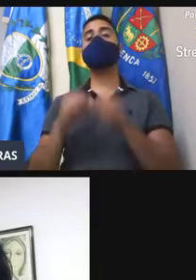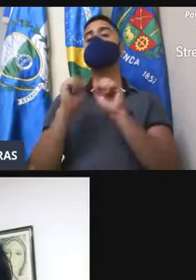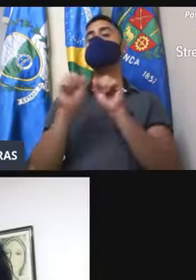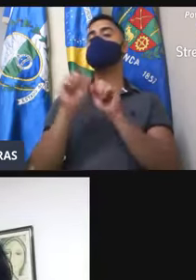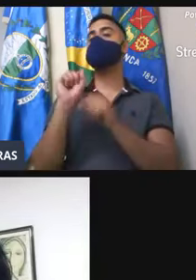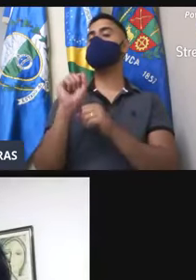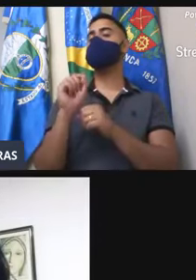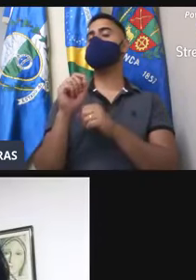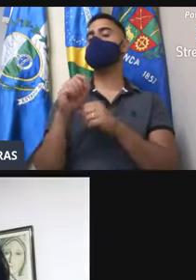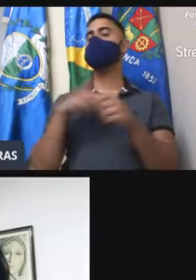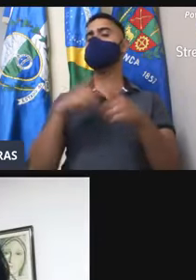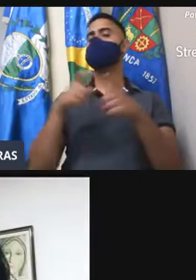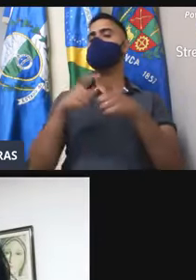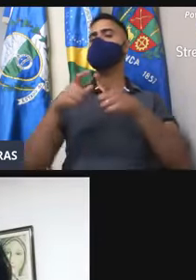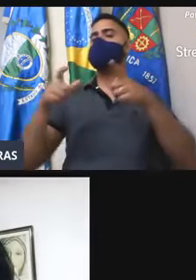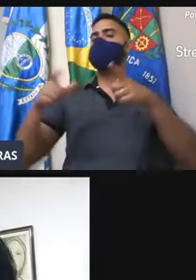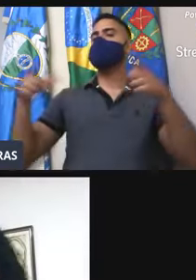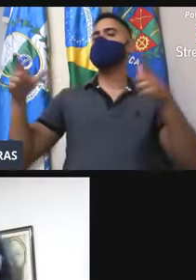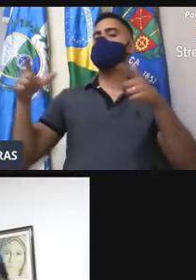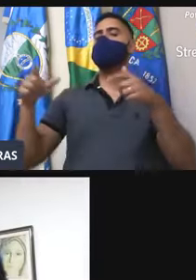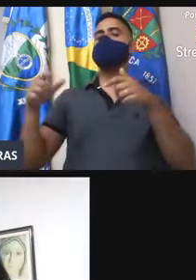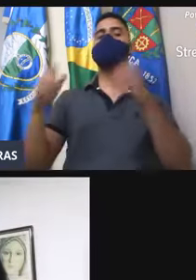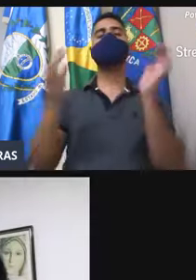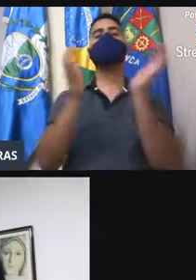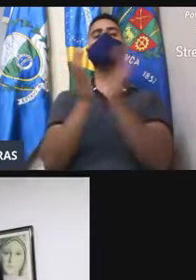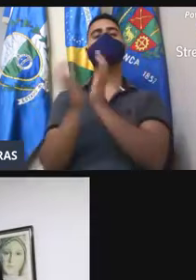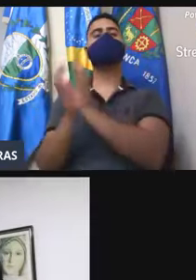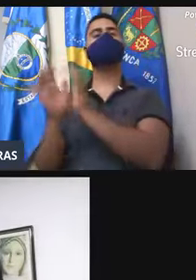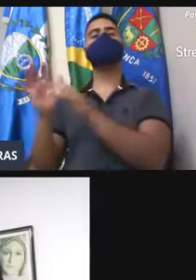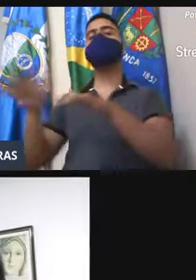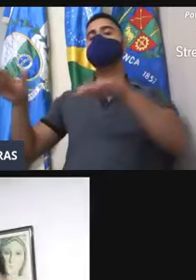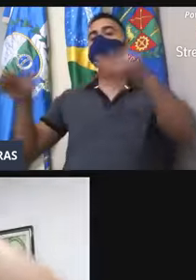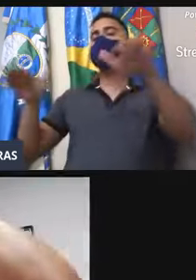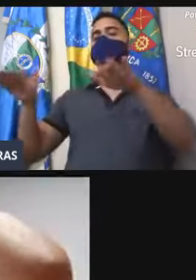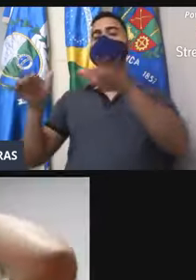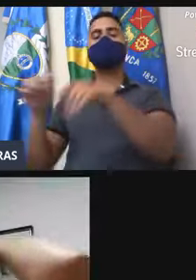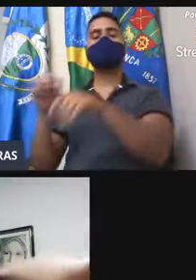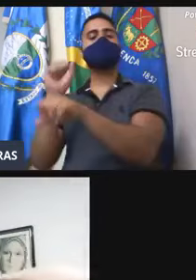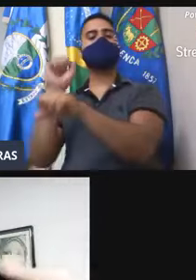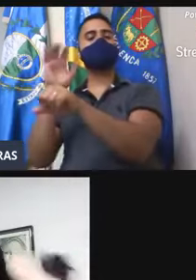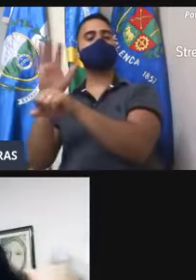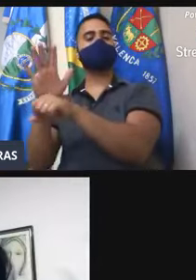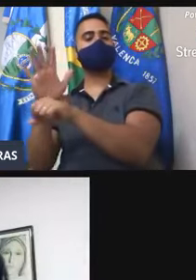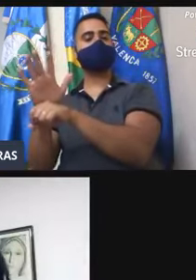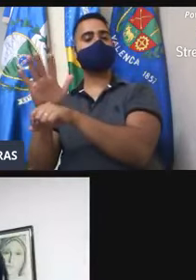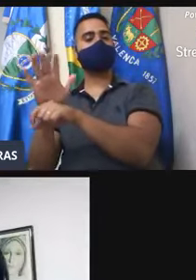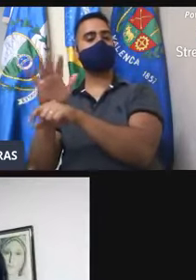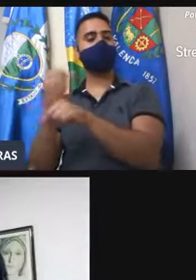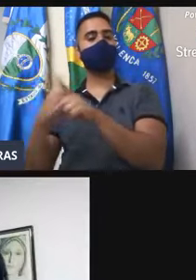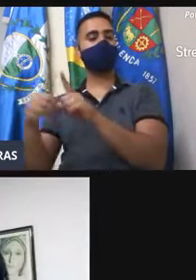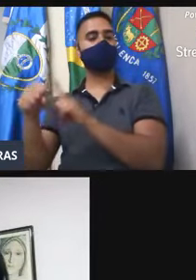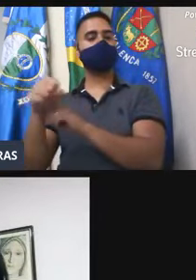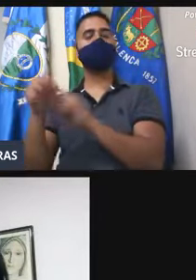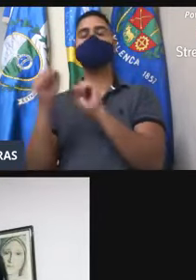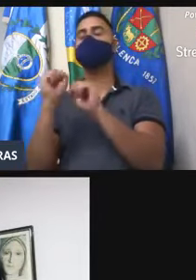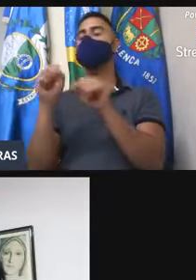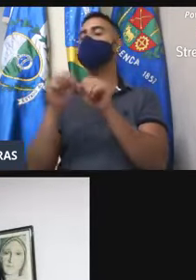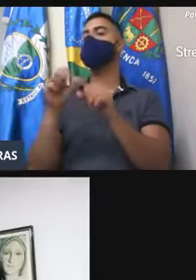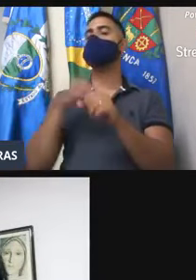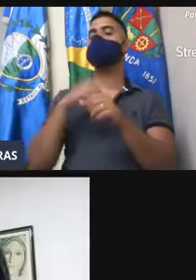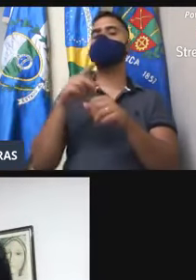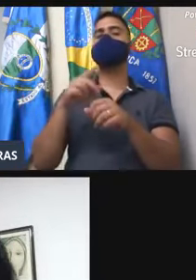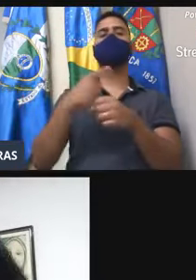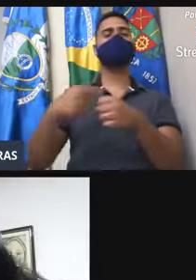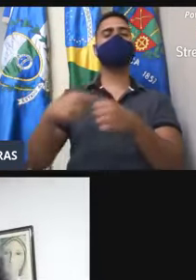aí aumentar o braço de acolhimento da Secretaria de Assistência Social, para que a gente possa aí ter uma cidade